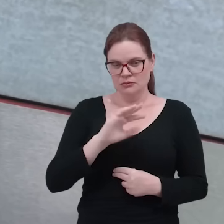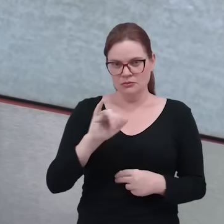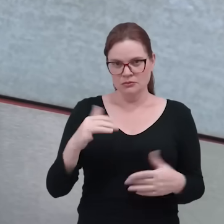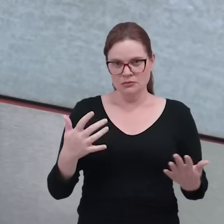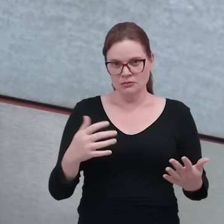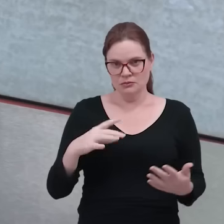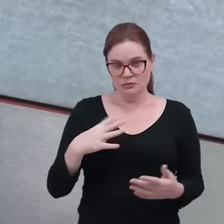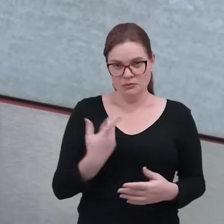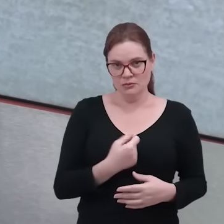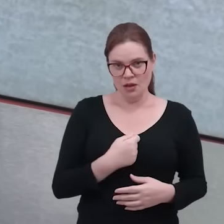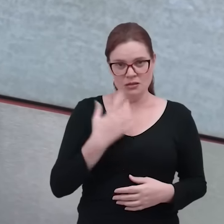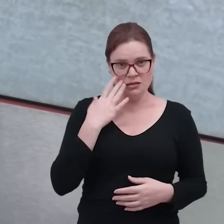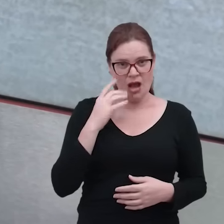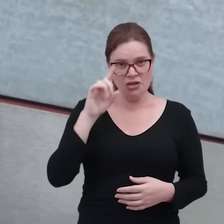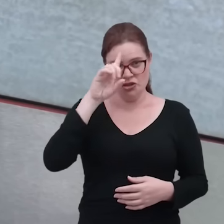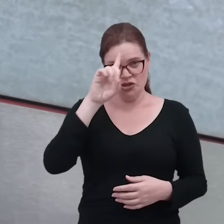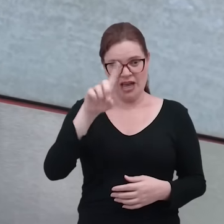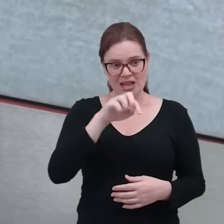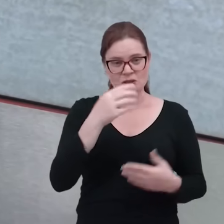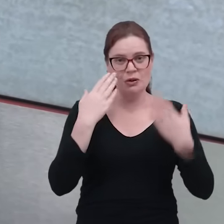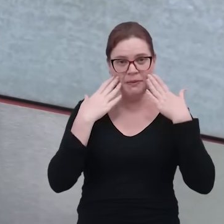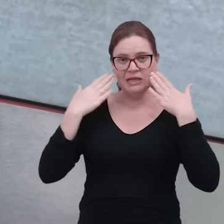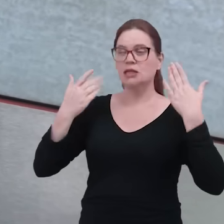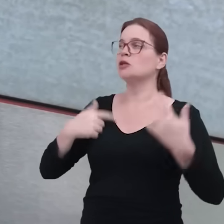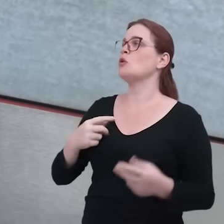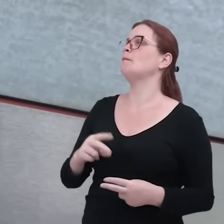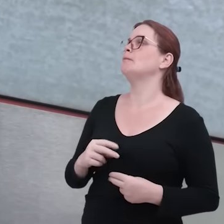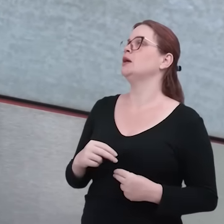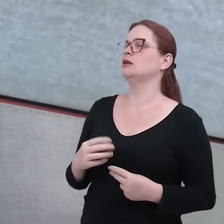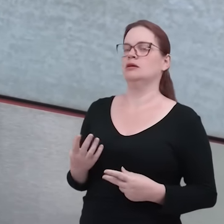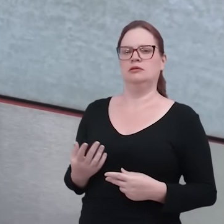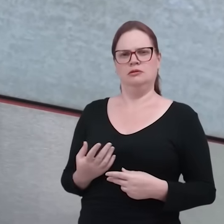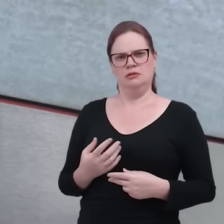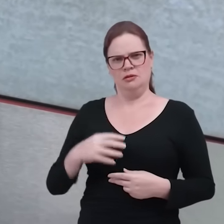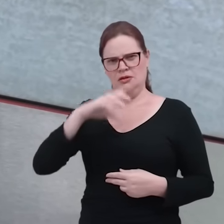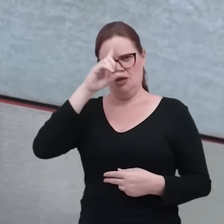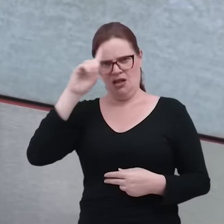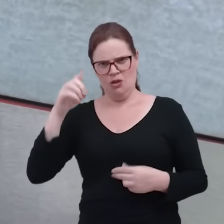méritos diante de Deus? Muitas vezes até eles se